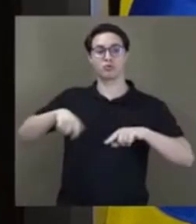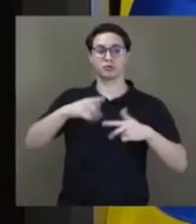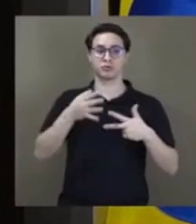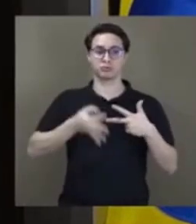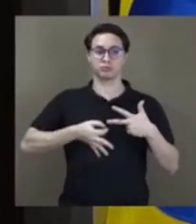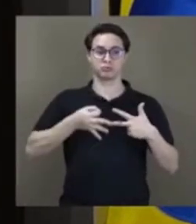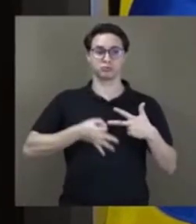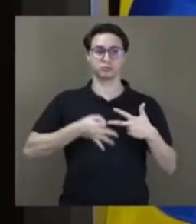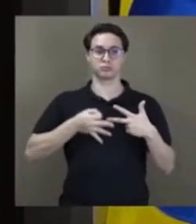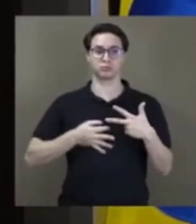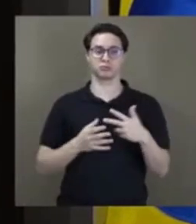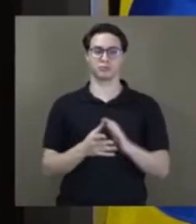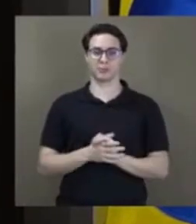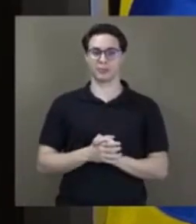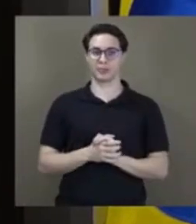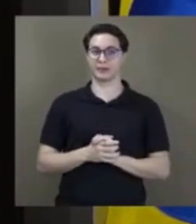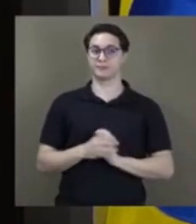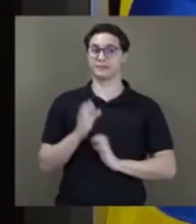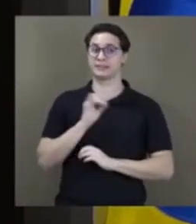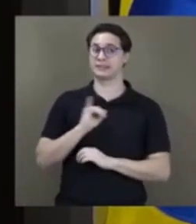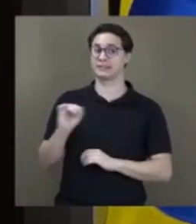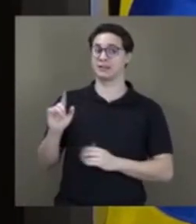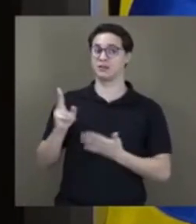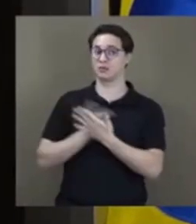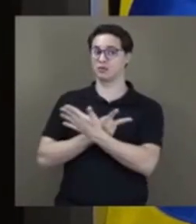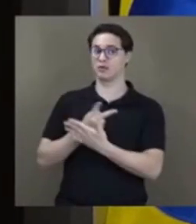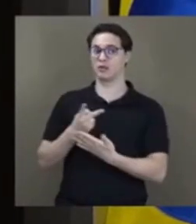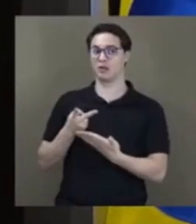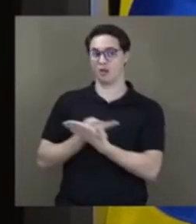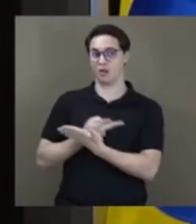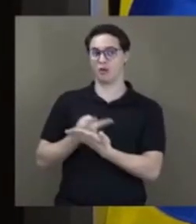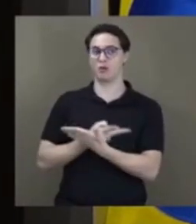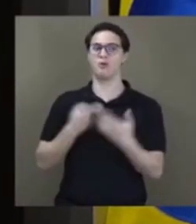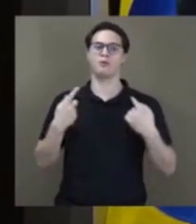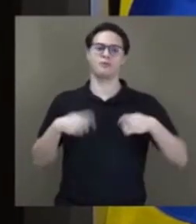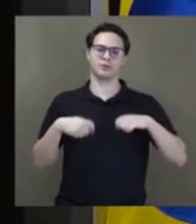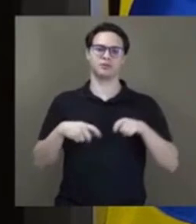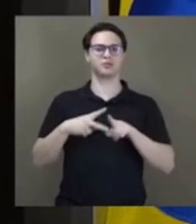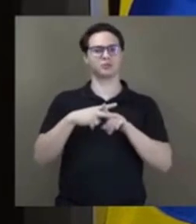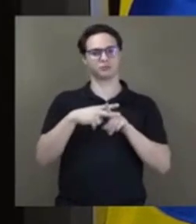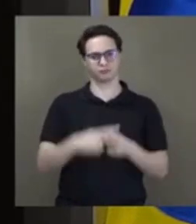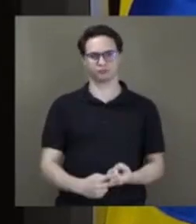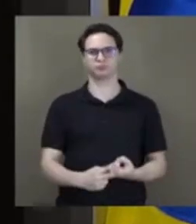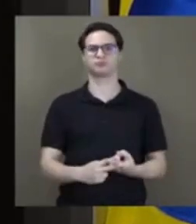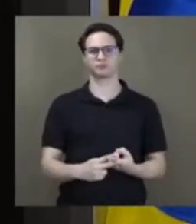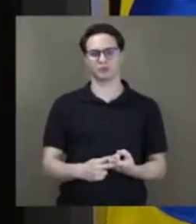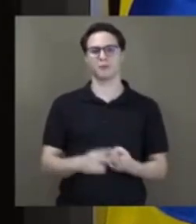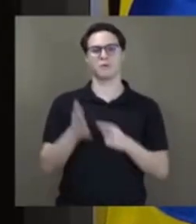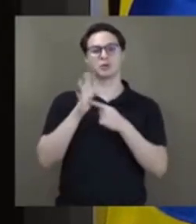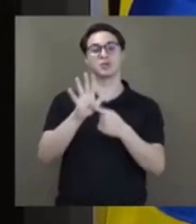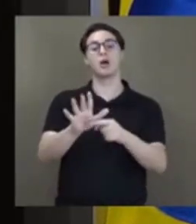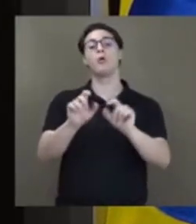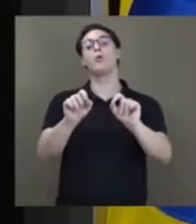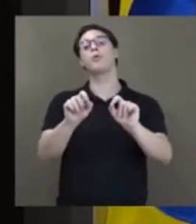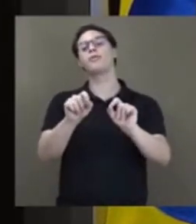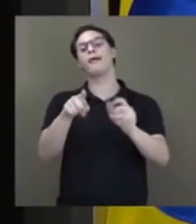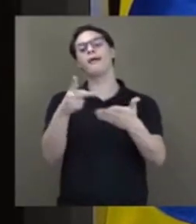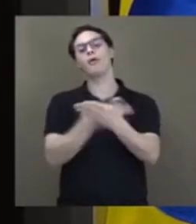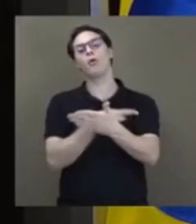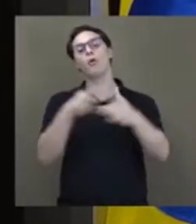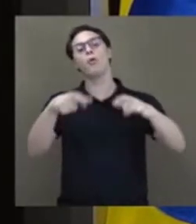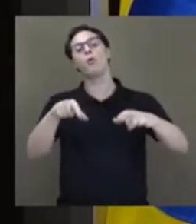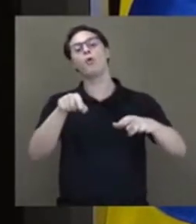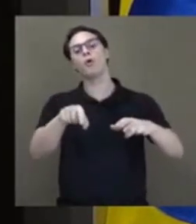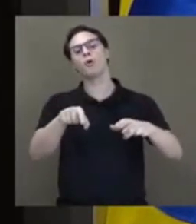Judiciário, quando há erros, eles devem ser prontamente apontados e